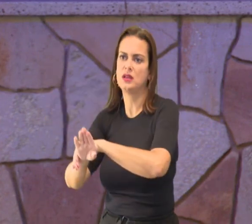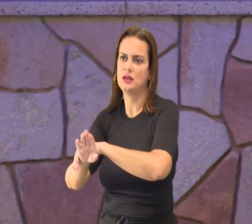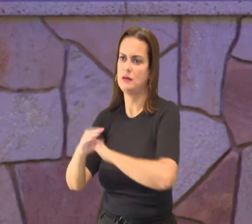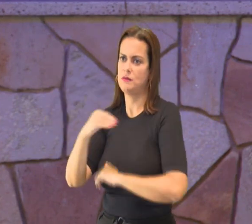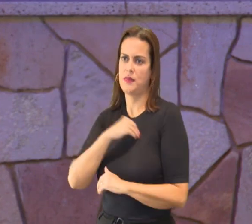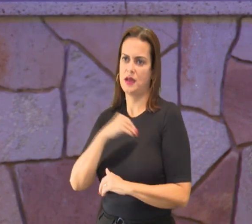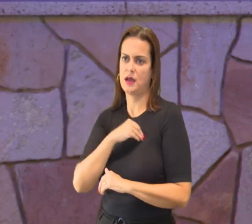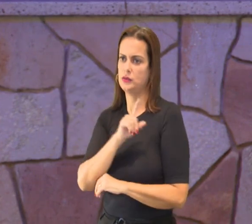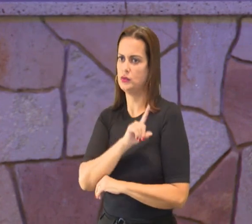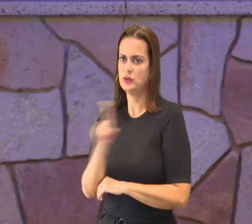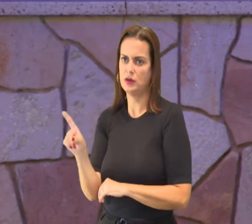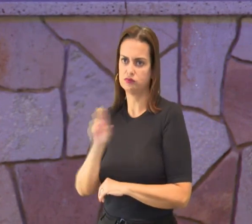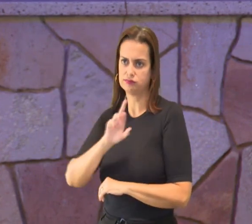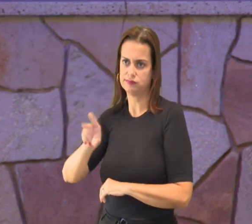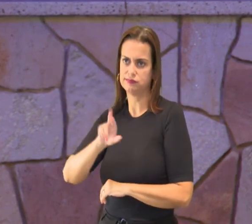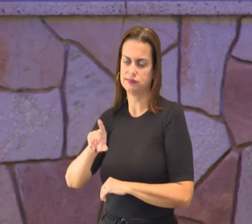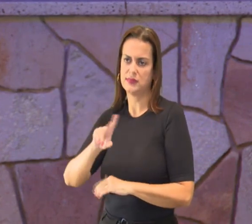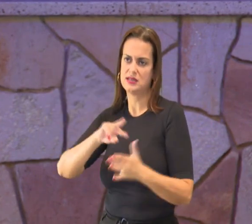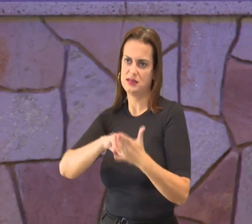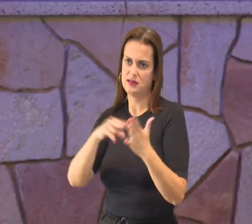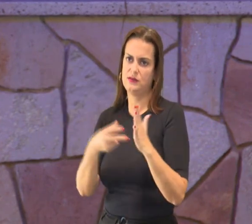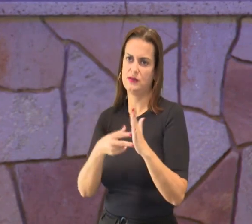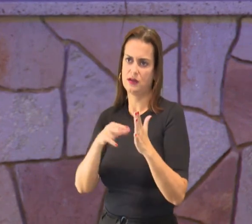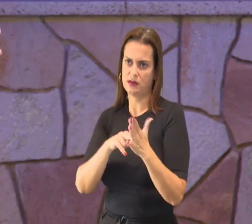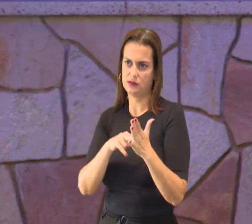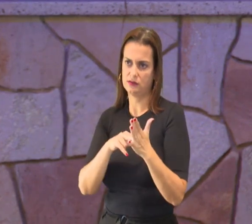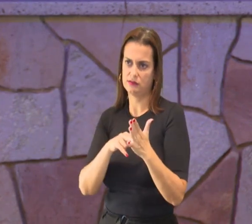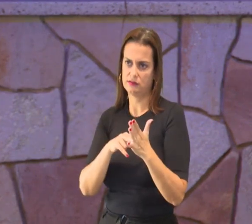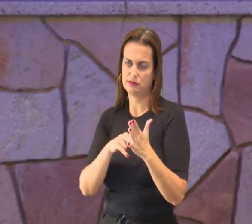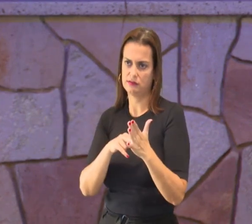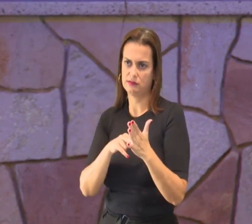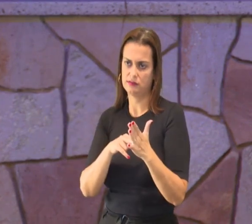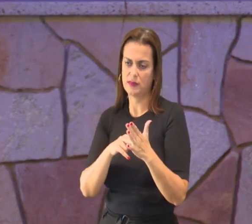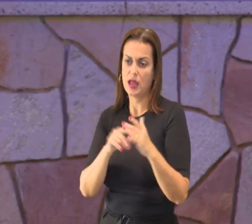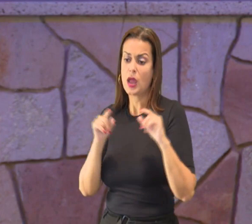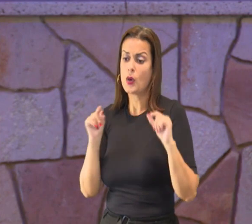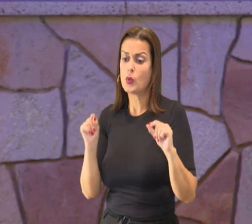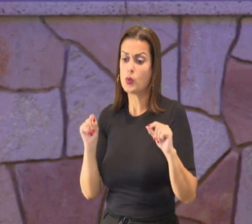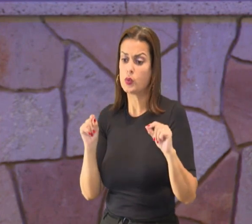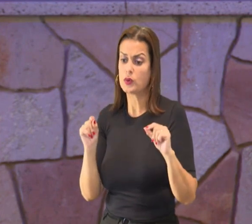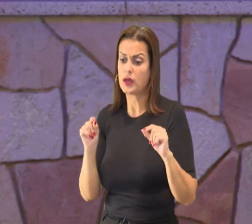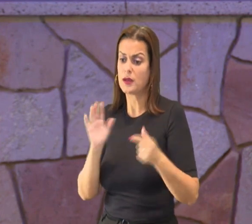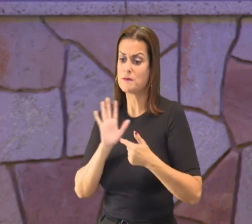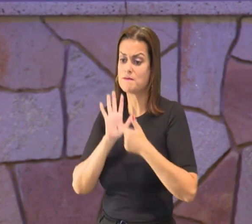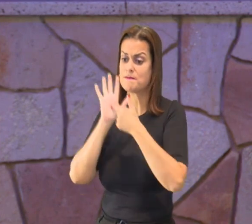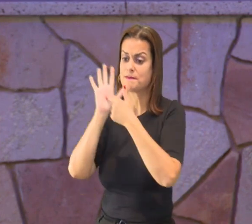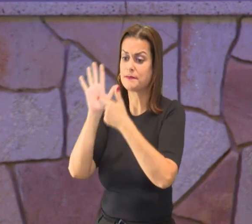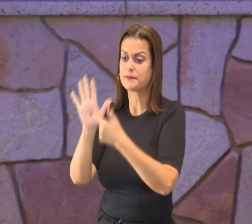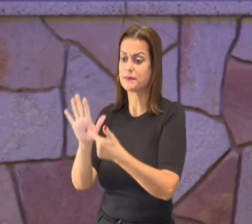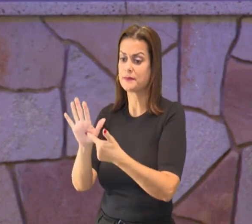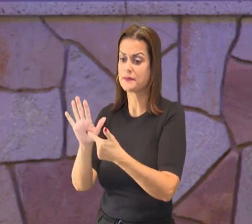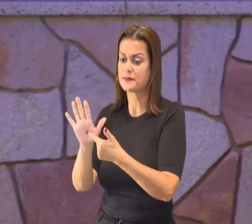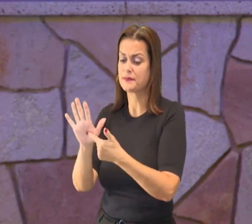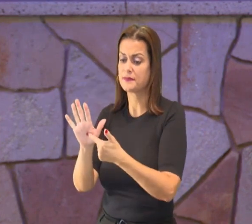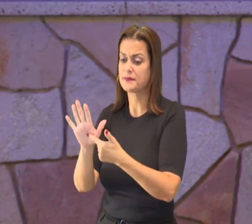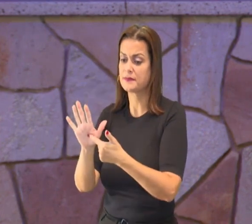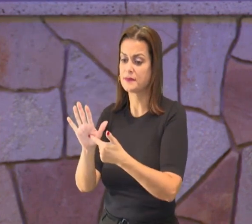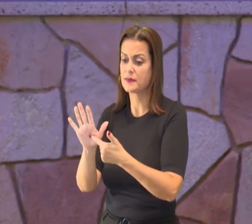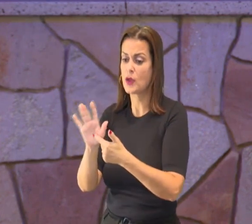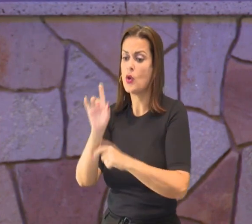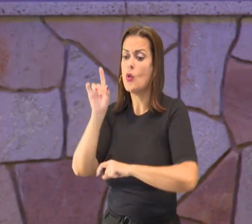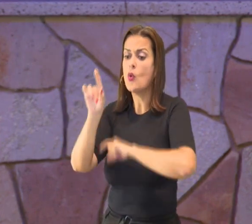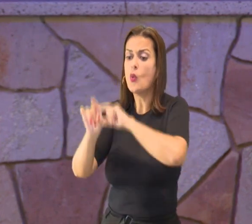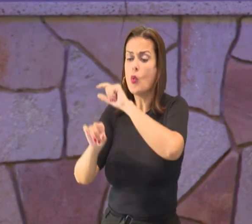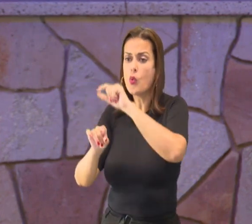sentido. O sentido aqui de cobrir, de expiação, é exatamente aquilo